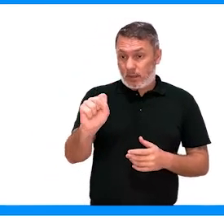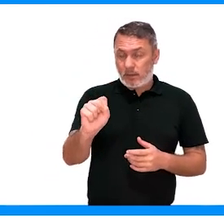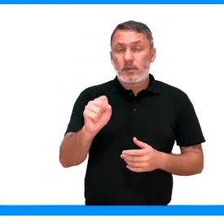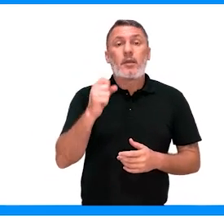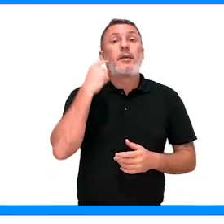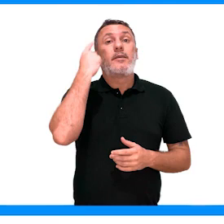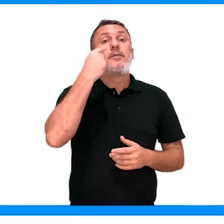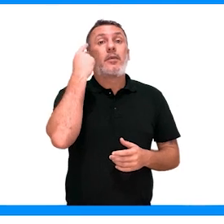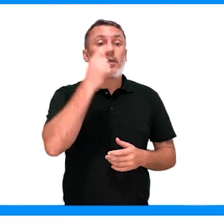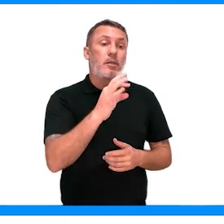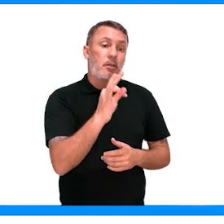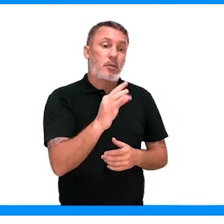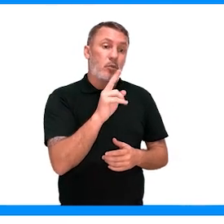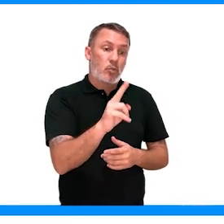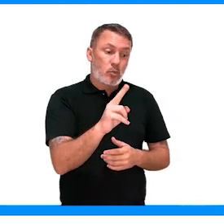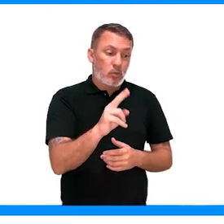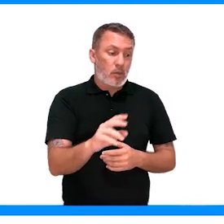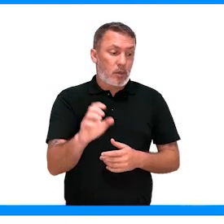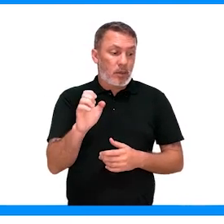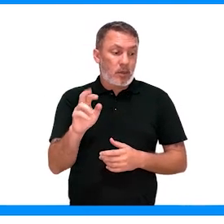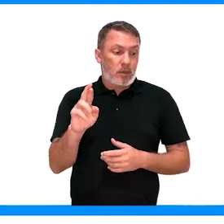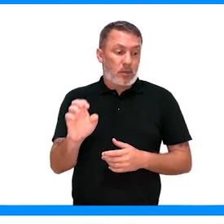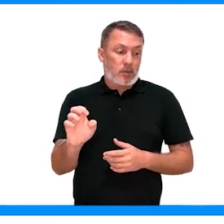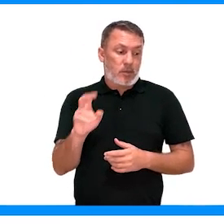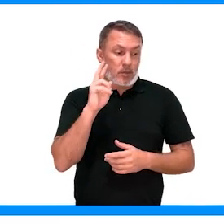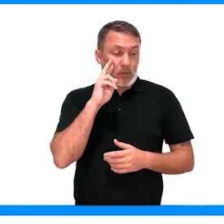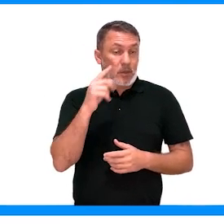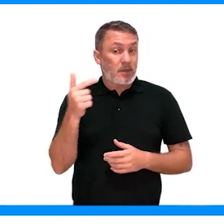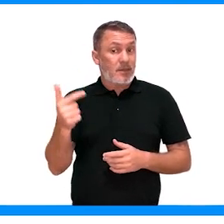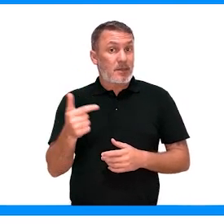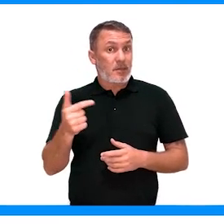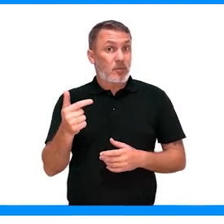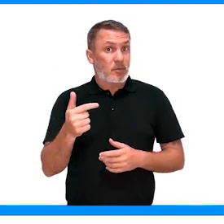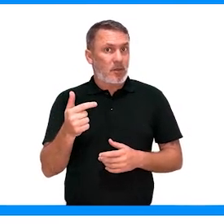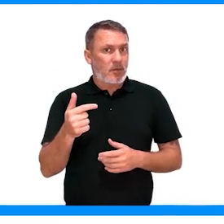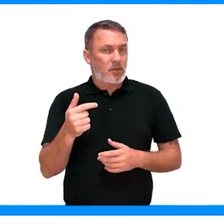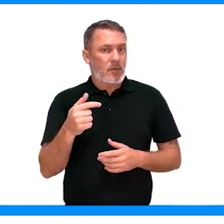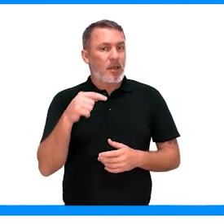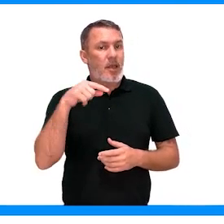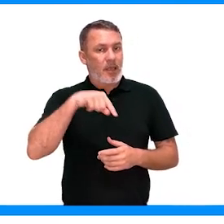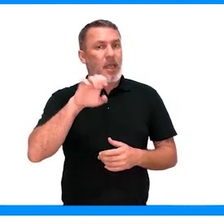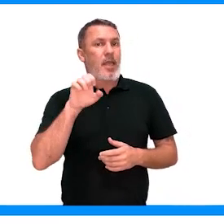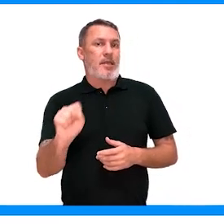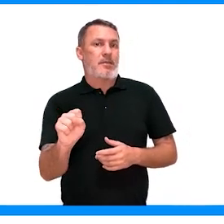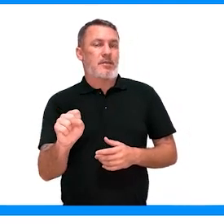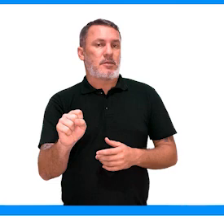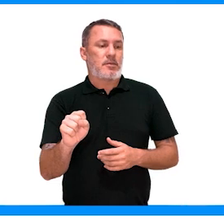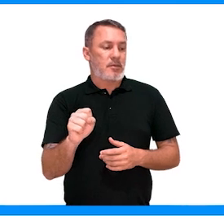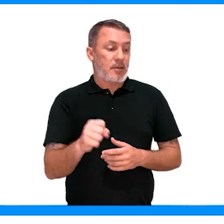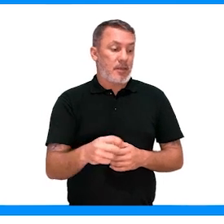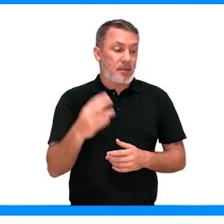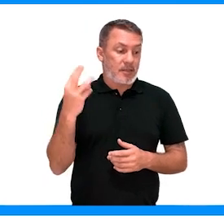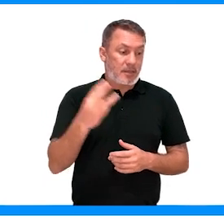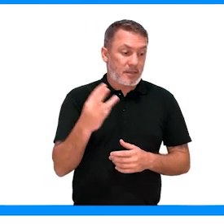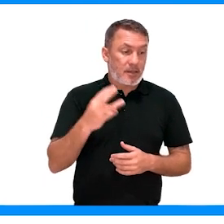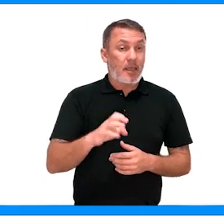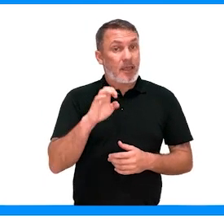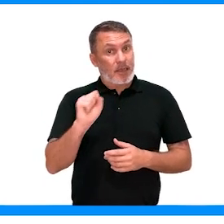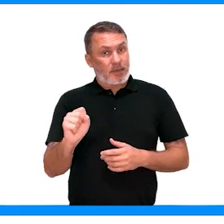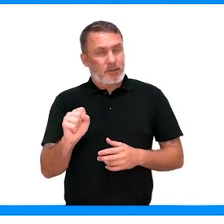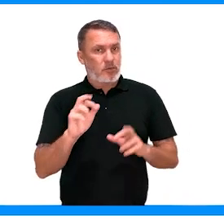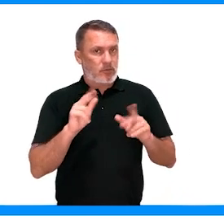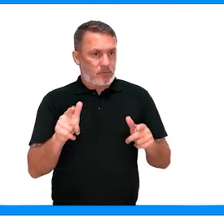és, e em espanhol é tu eres. Se é segunda pessoa, é tu eres. Terceira pessoa,